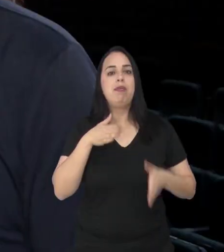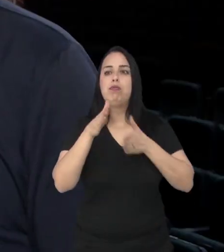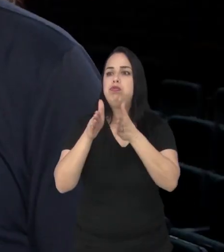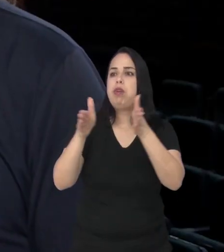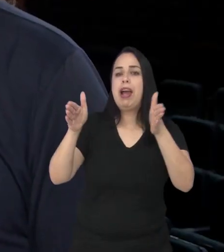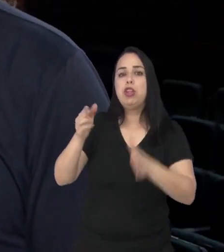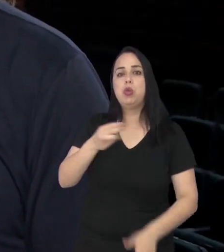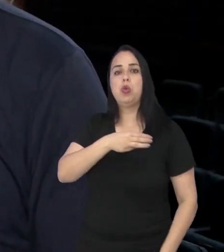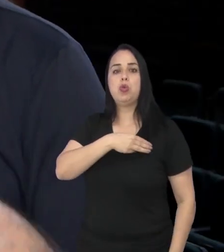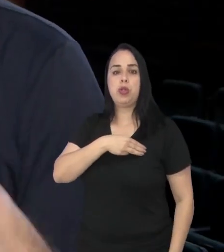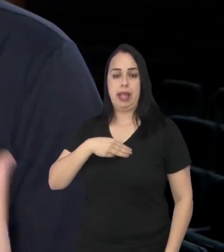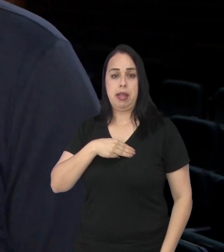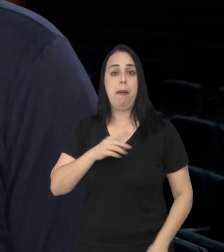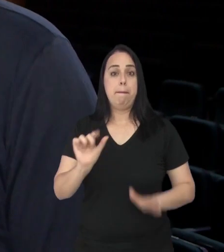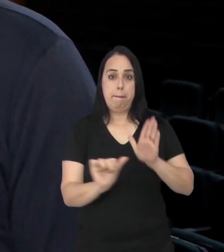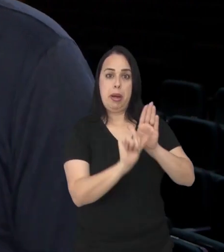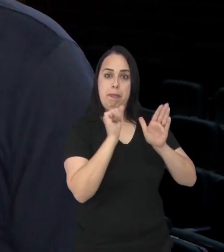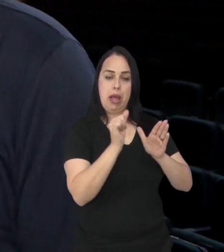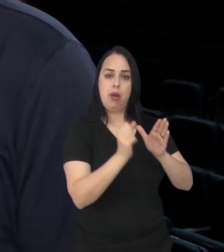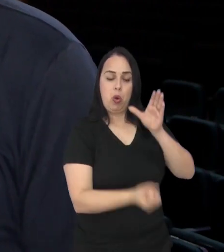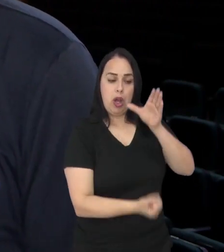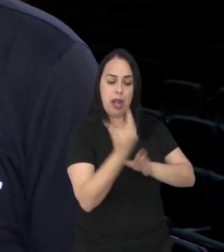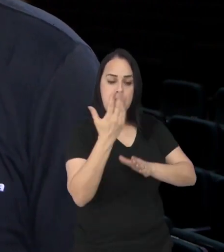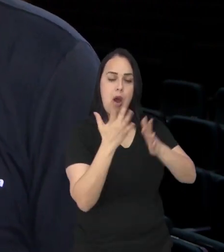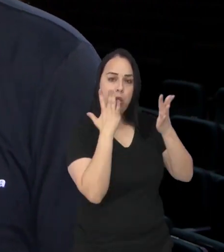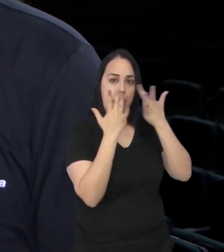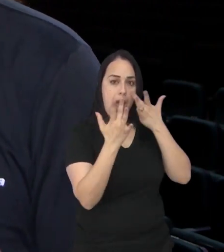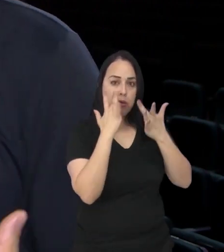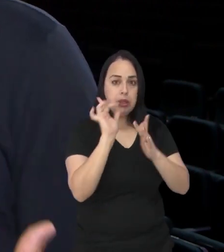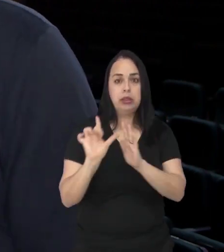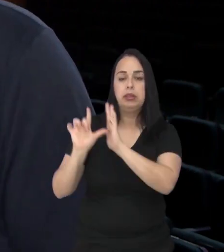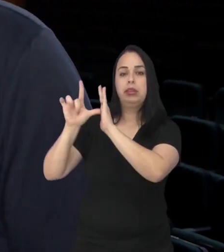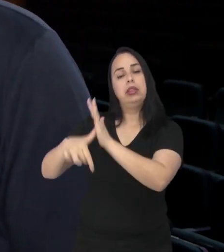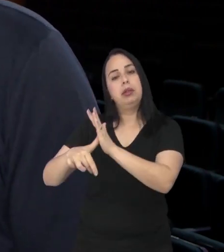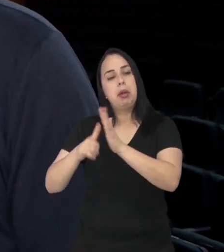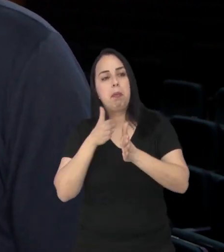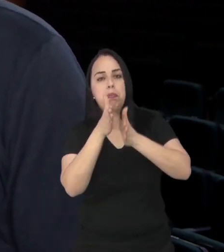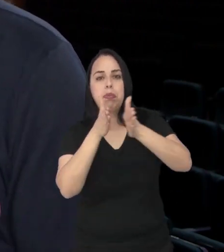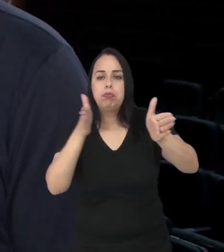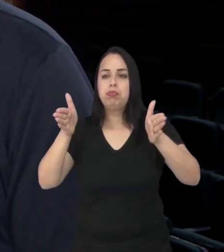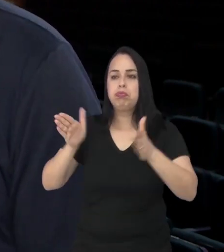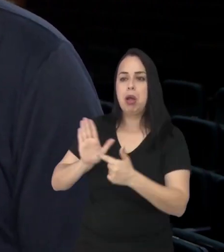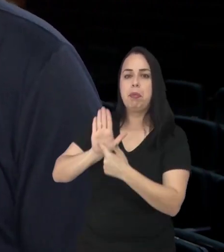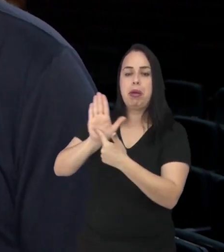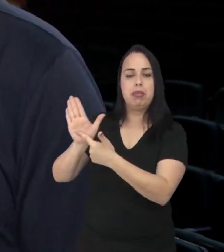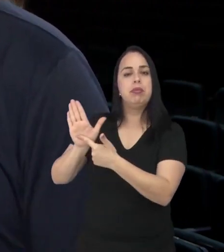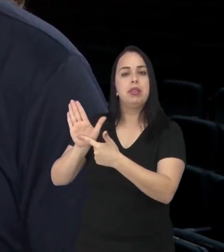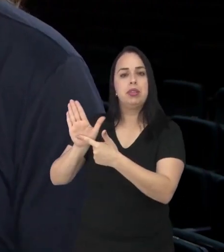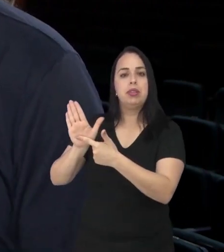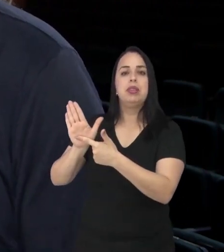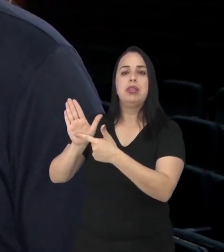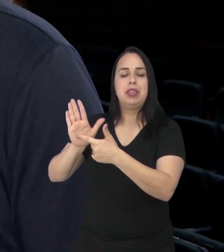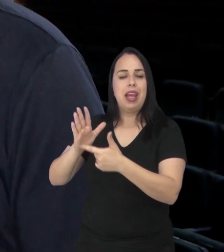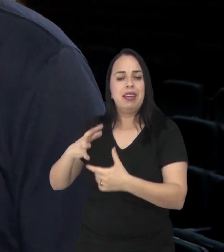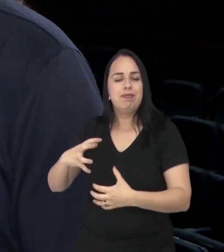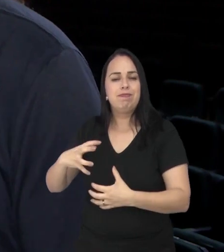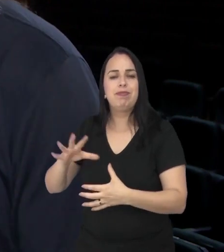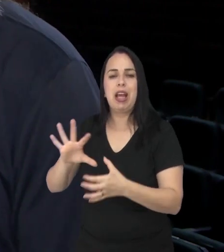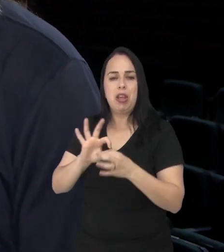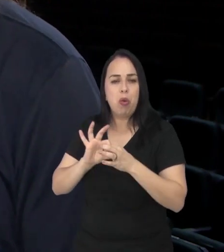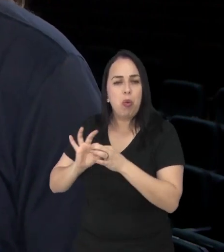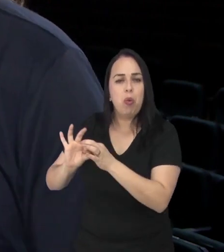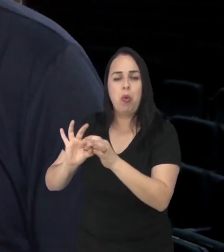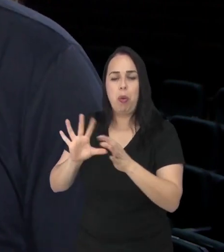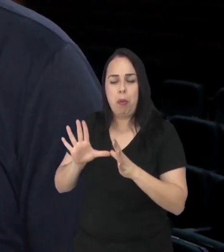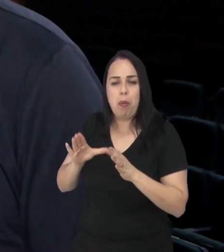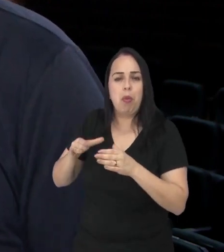né? Então, além do processo de criação do espetáculo, também tem a circulação. E isso faz com que o grupo ganhe mais